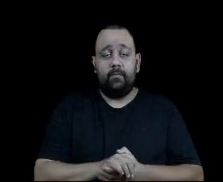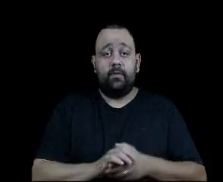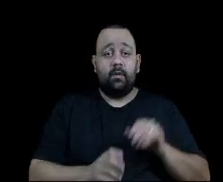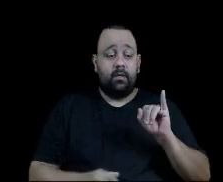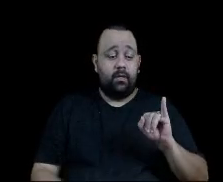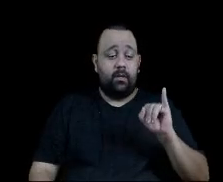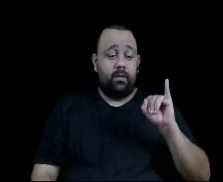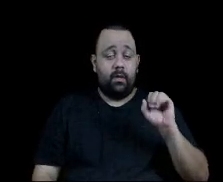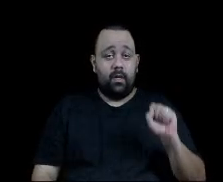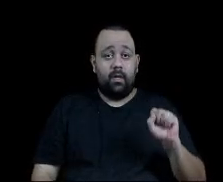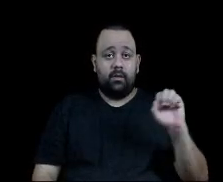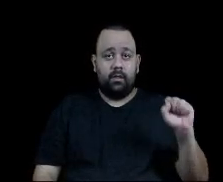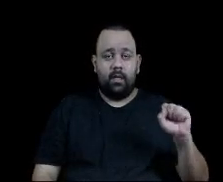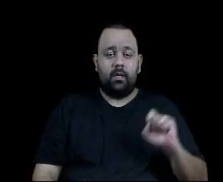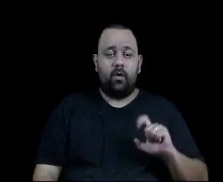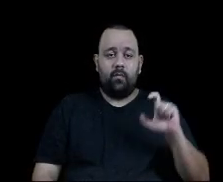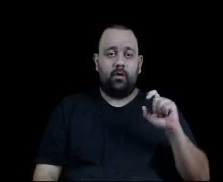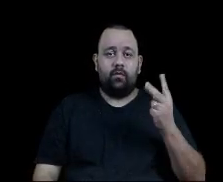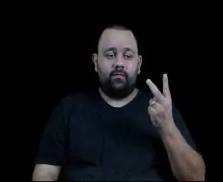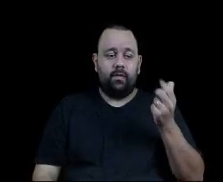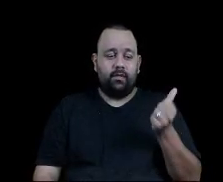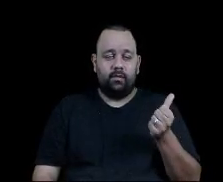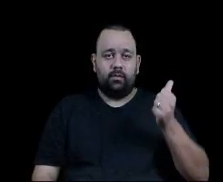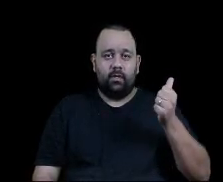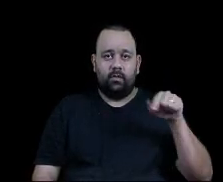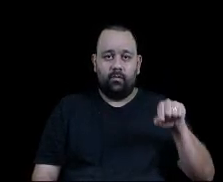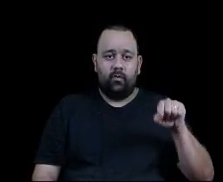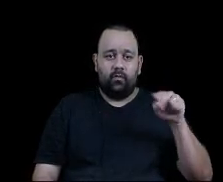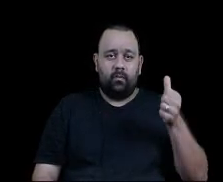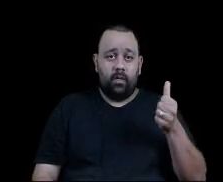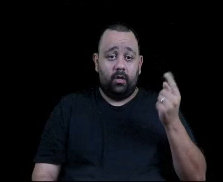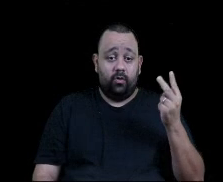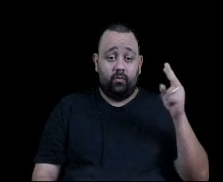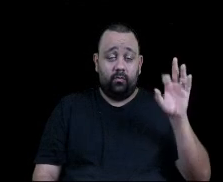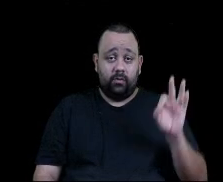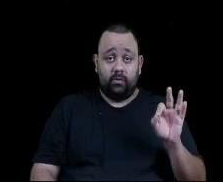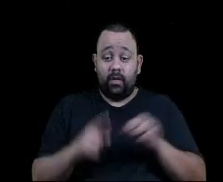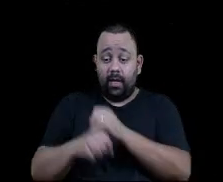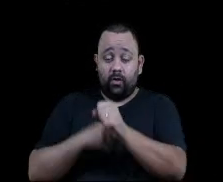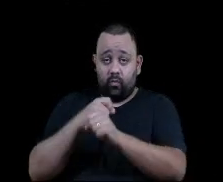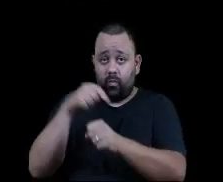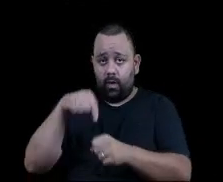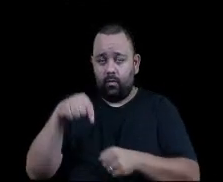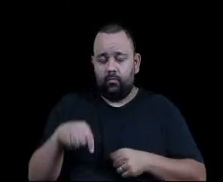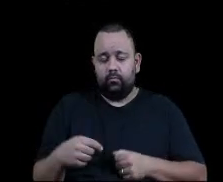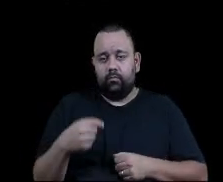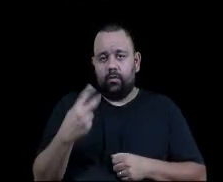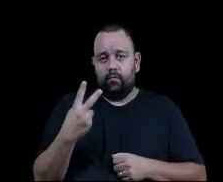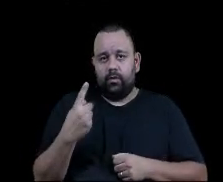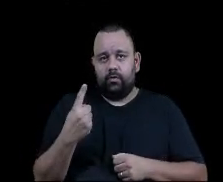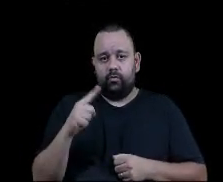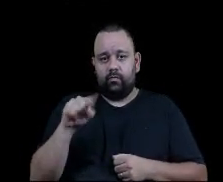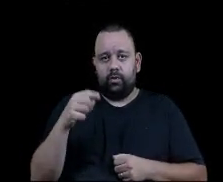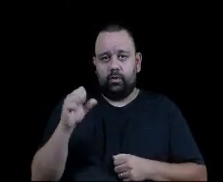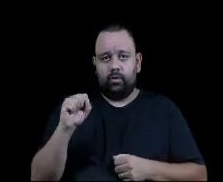8,72%. ISS, um aumento no quadrimestre de 26,62% e anual